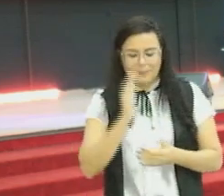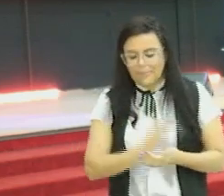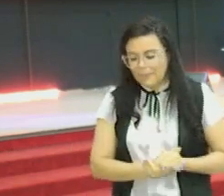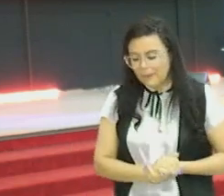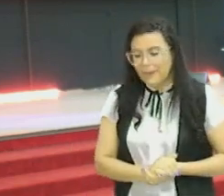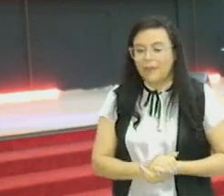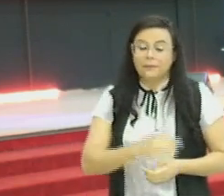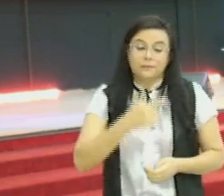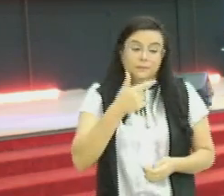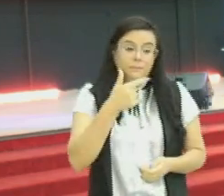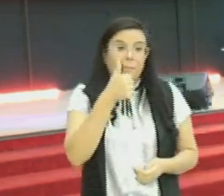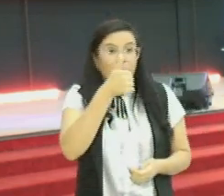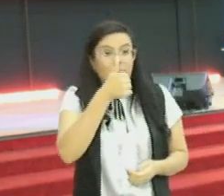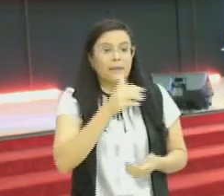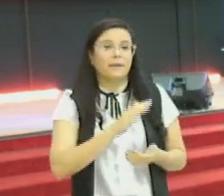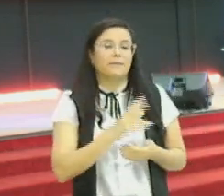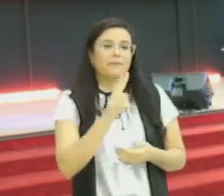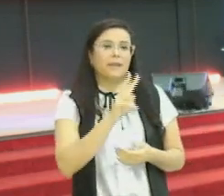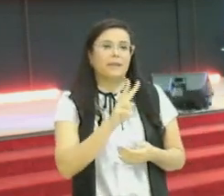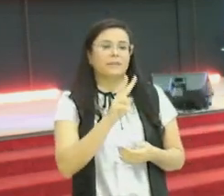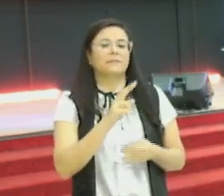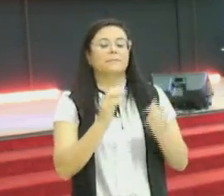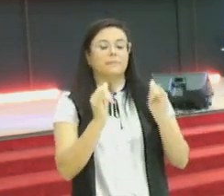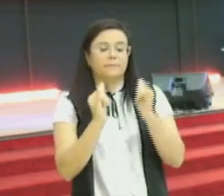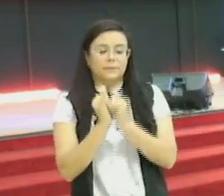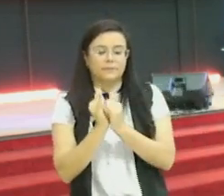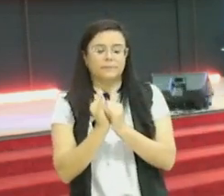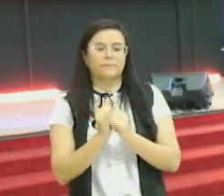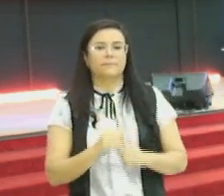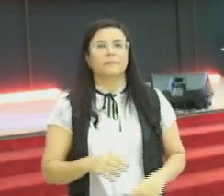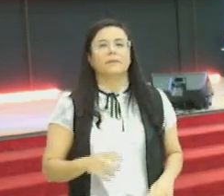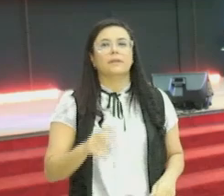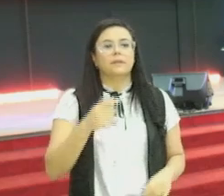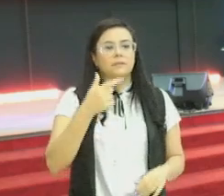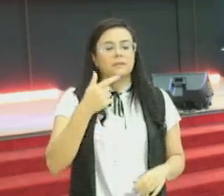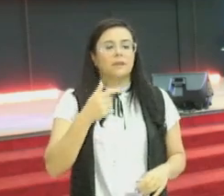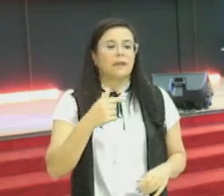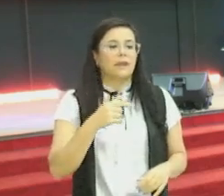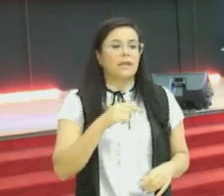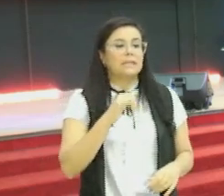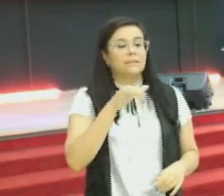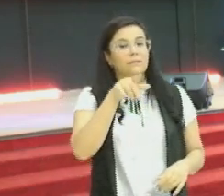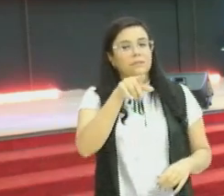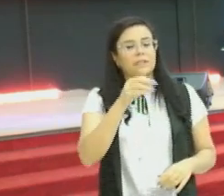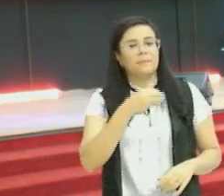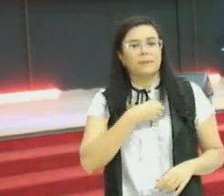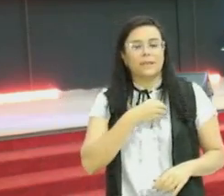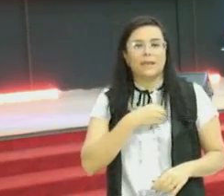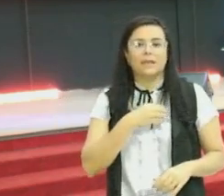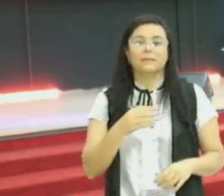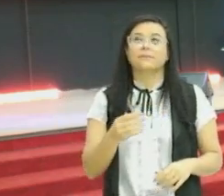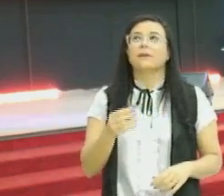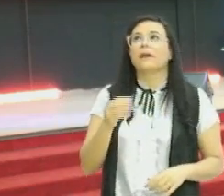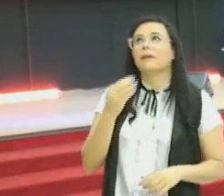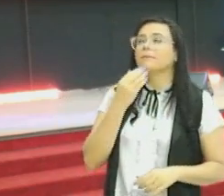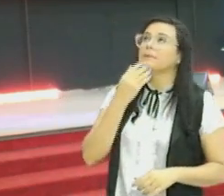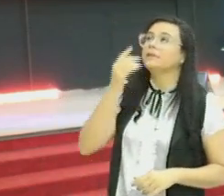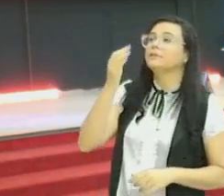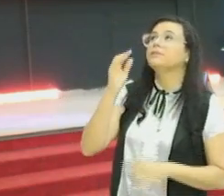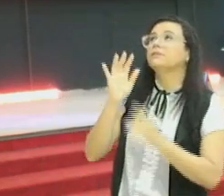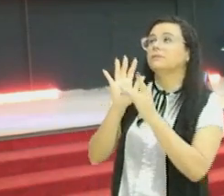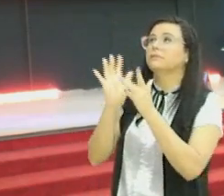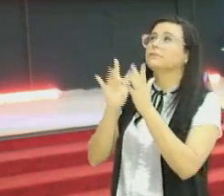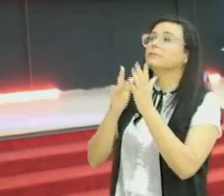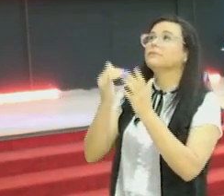me perdoa, Senhor, está perdoado, meu filho. Terceira vez, Jesus, me perdoa, está perdoado, meu filho. Quarta vez, Jesus,